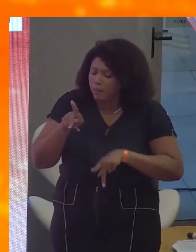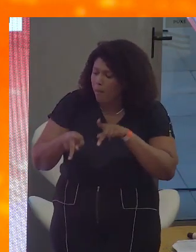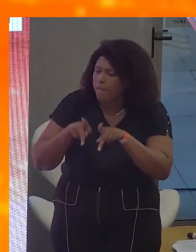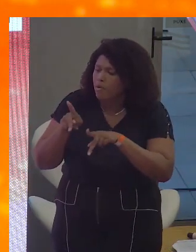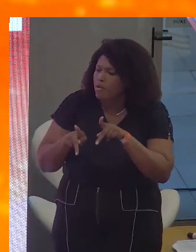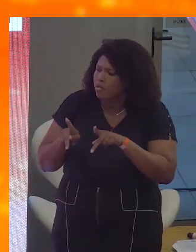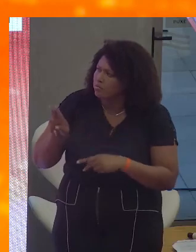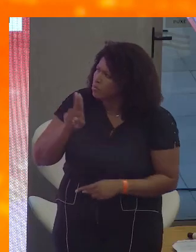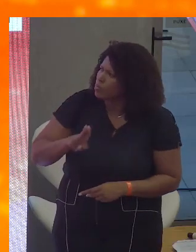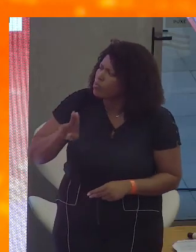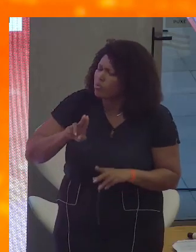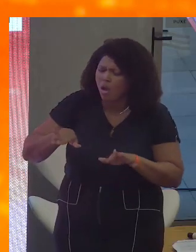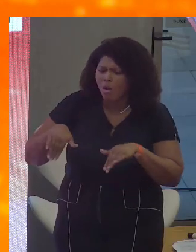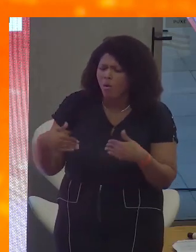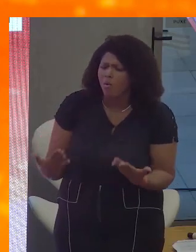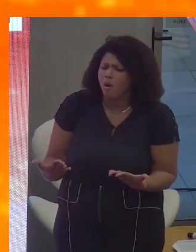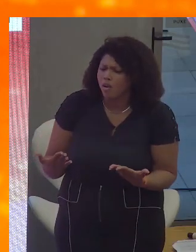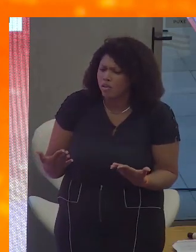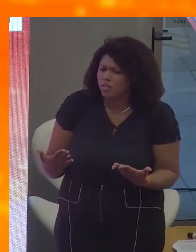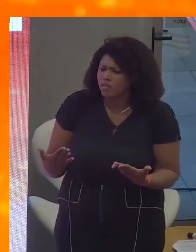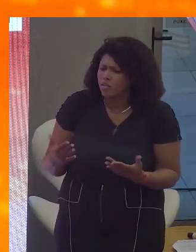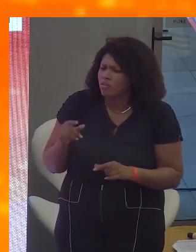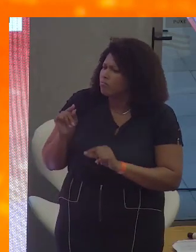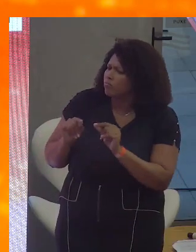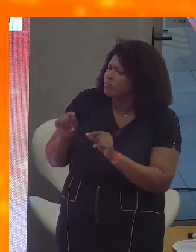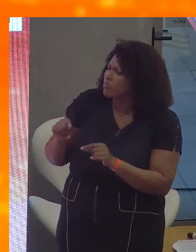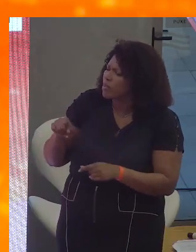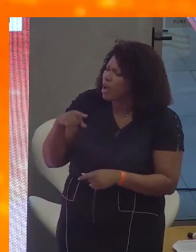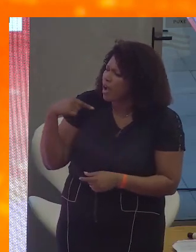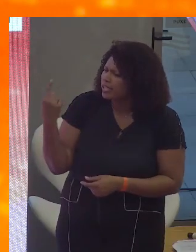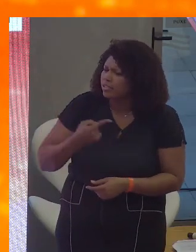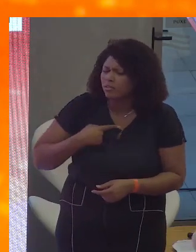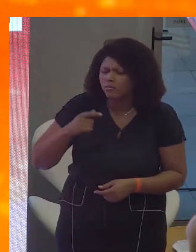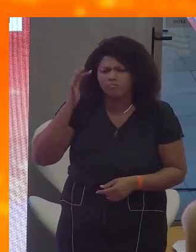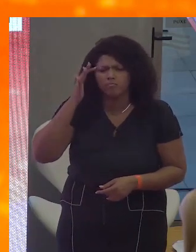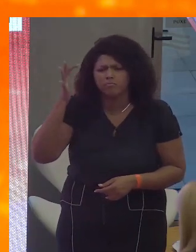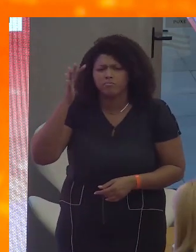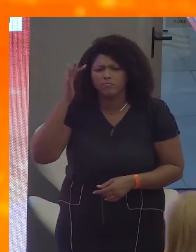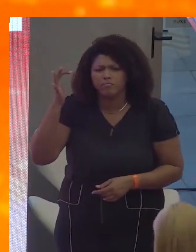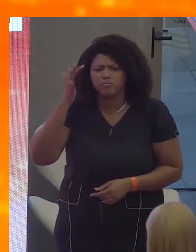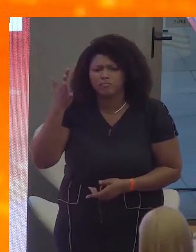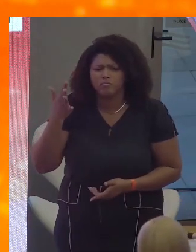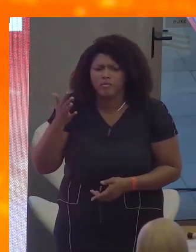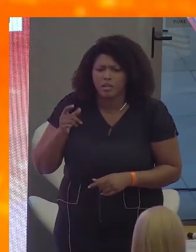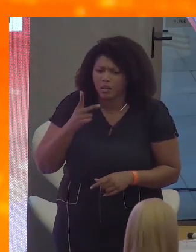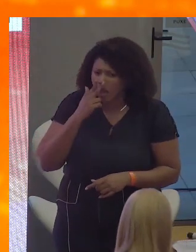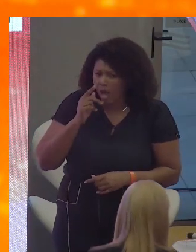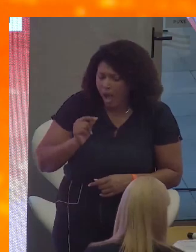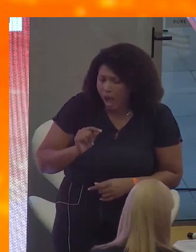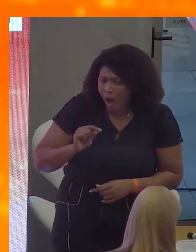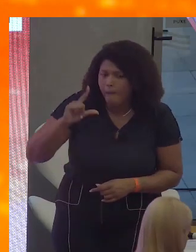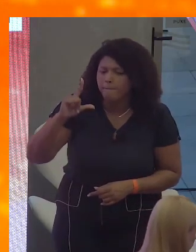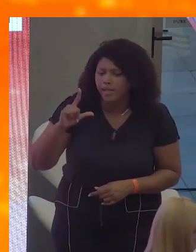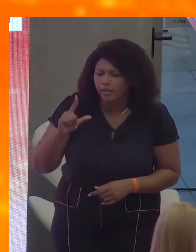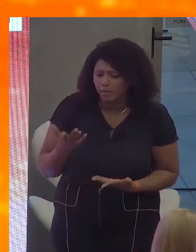Quais são as questões críticas quando a gente pensa nesse aumento de